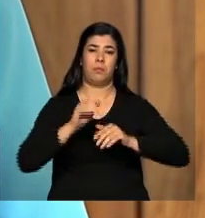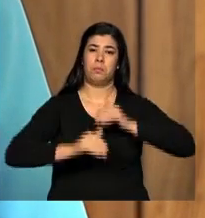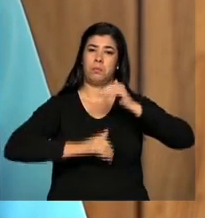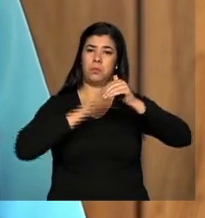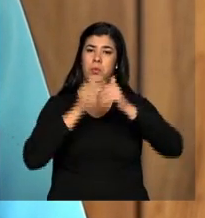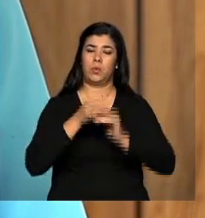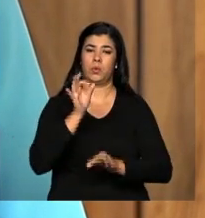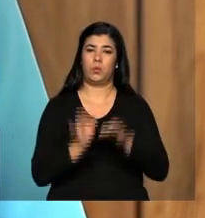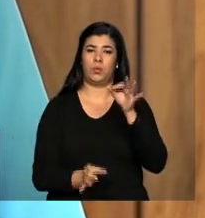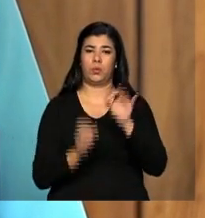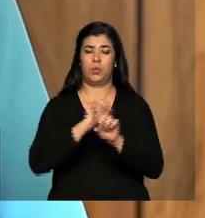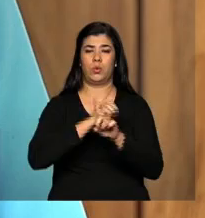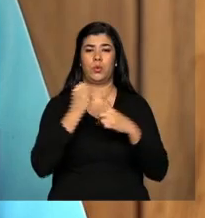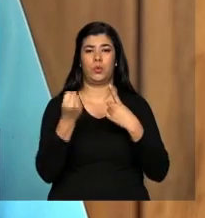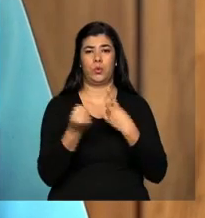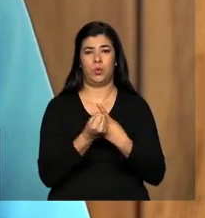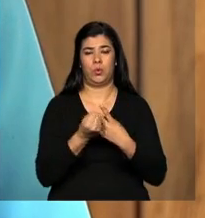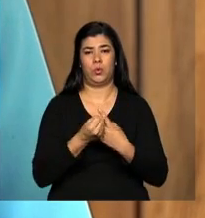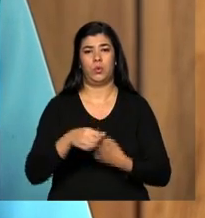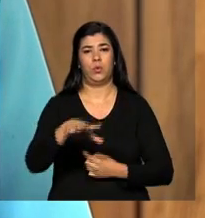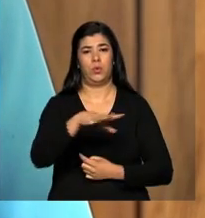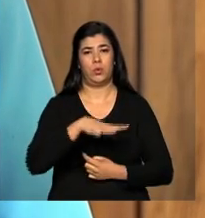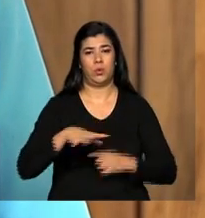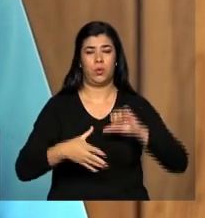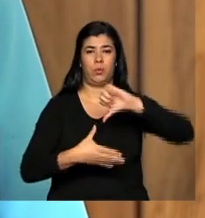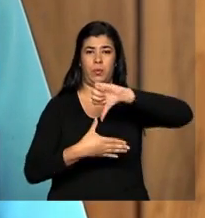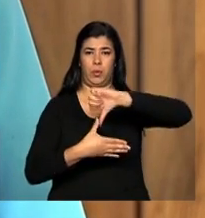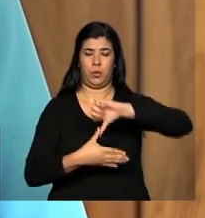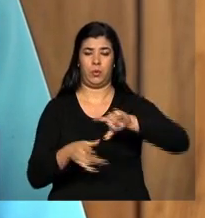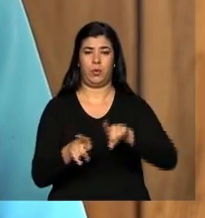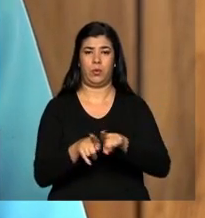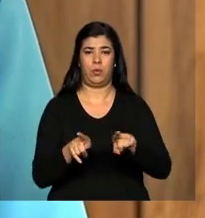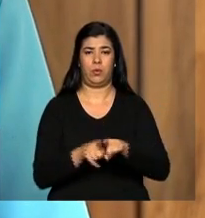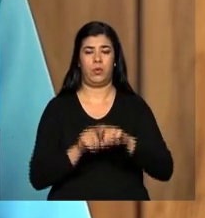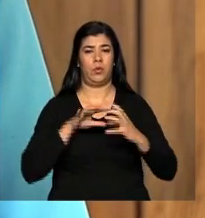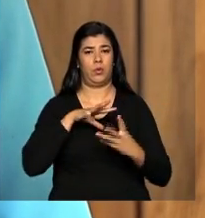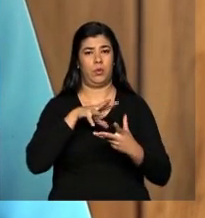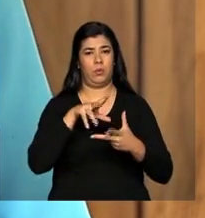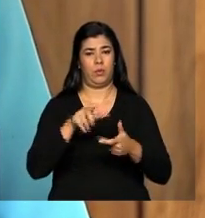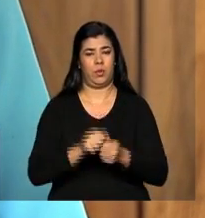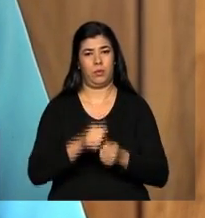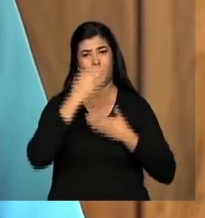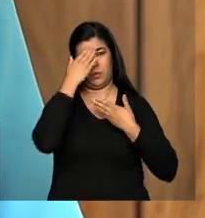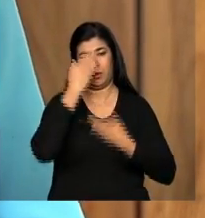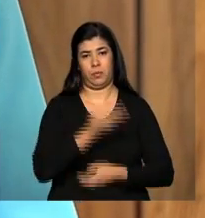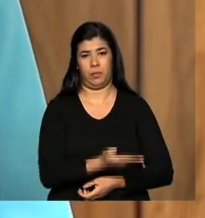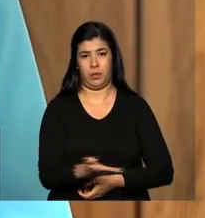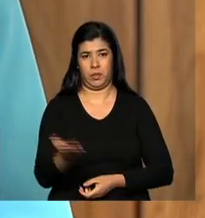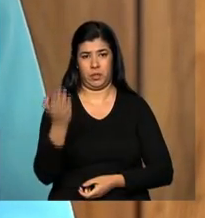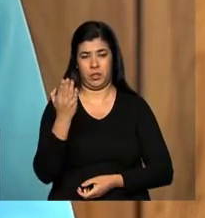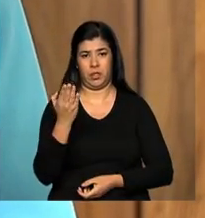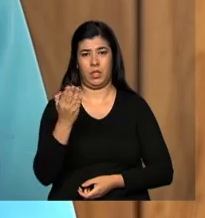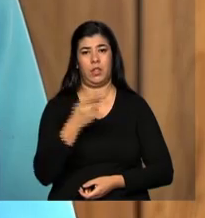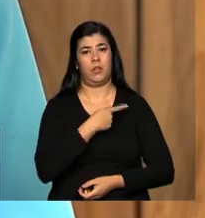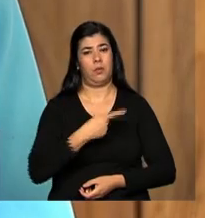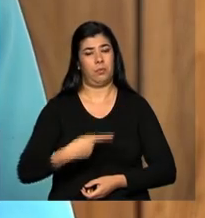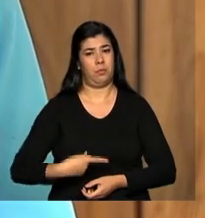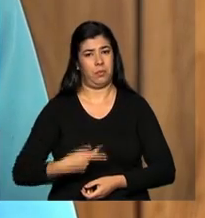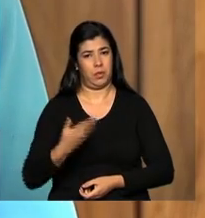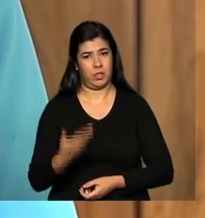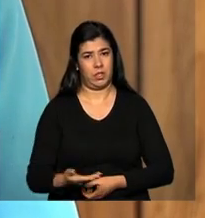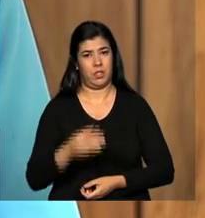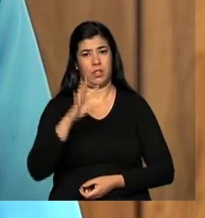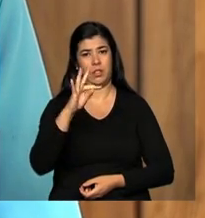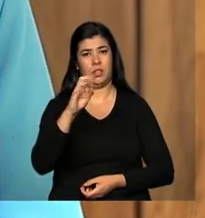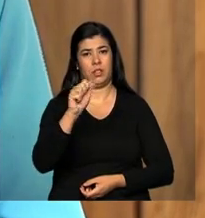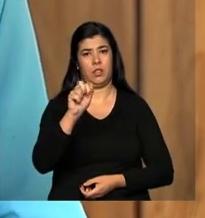crescimento com justiça social em nosso continente e também no mundo. Muito obrigada, presidente Tabaré